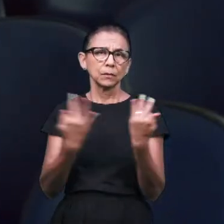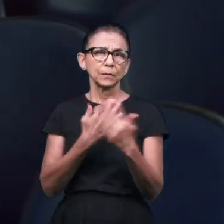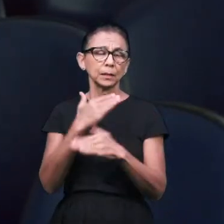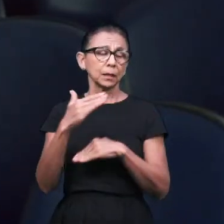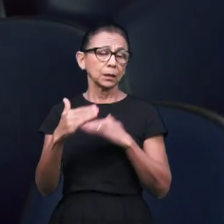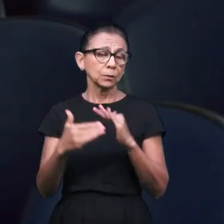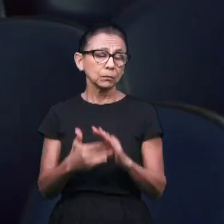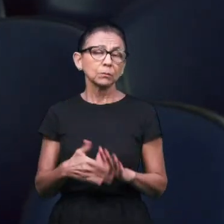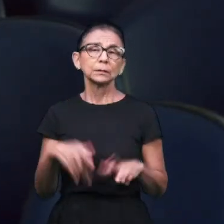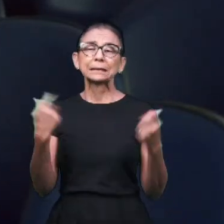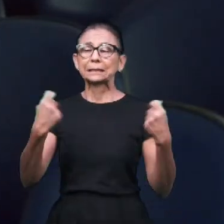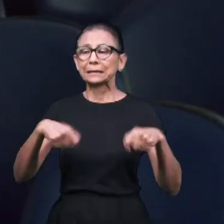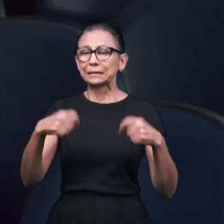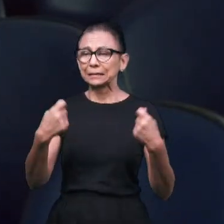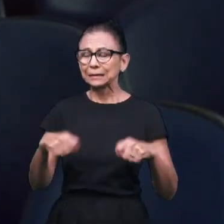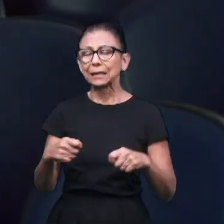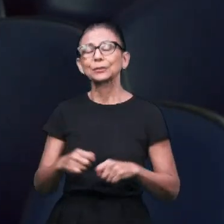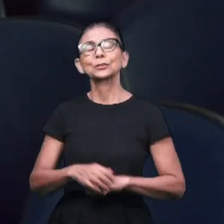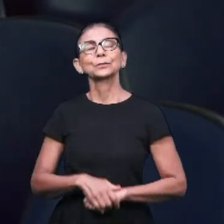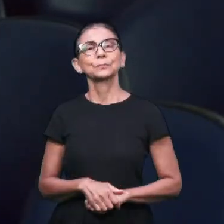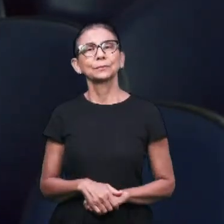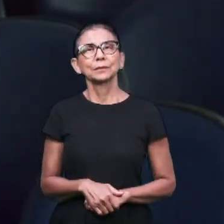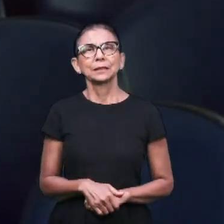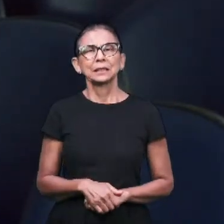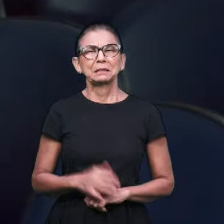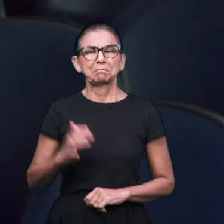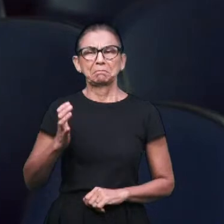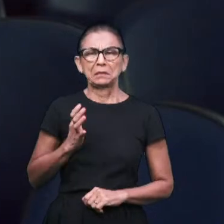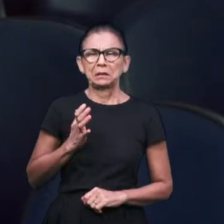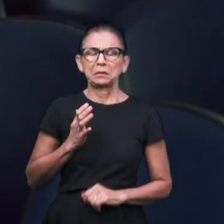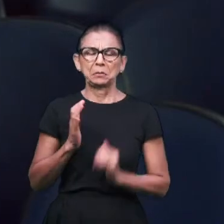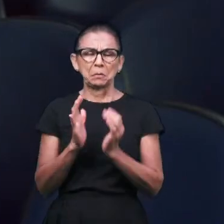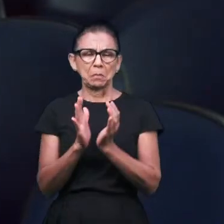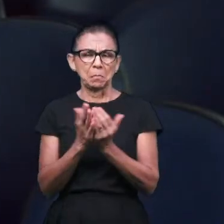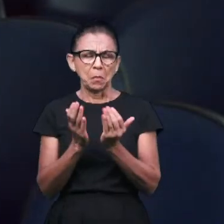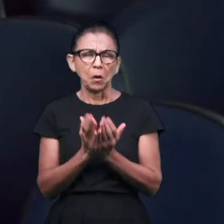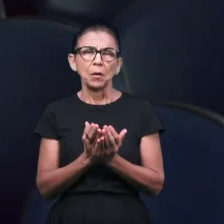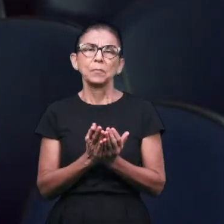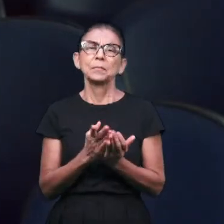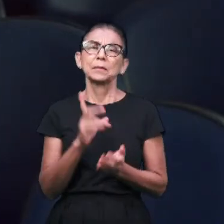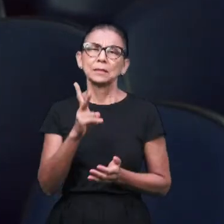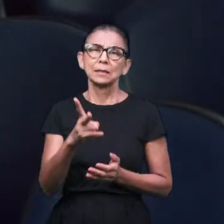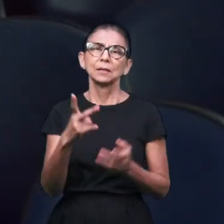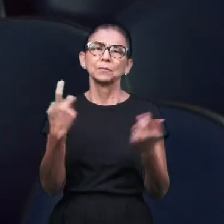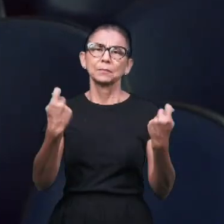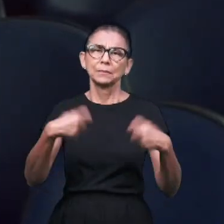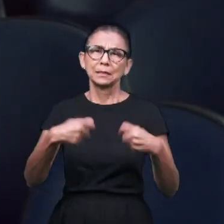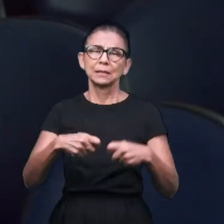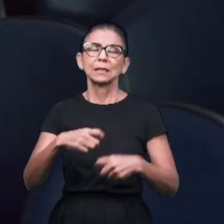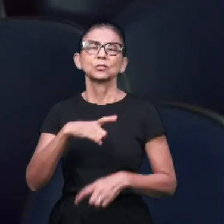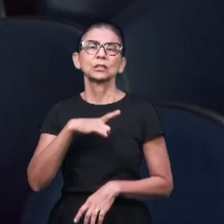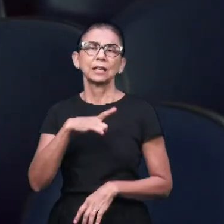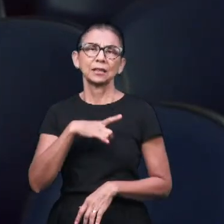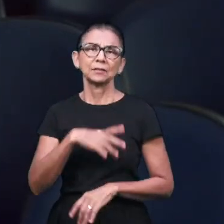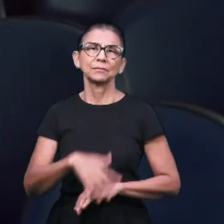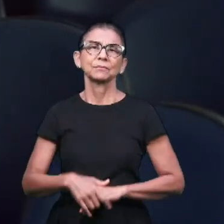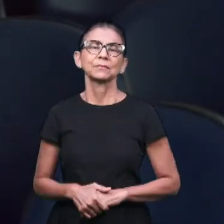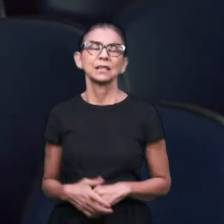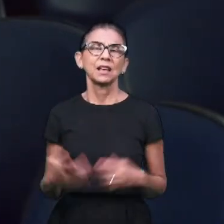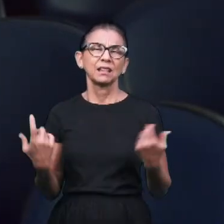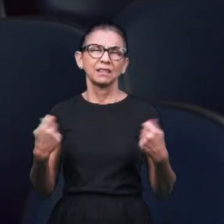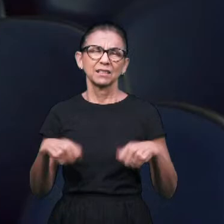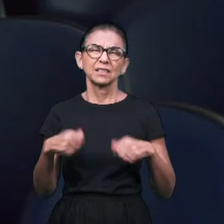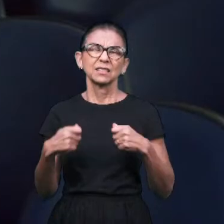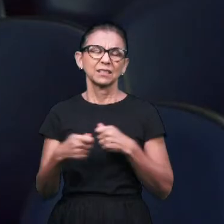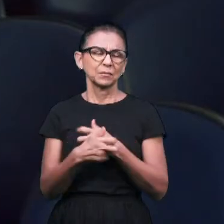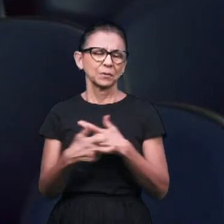né? Mas toda família tem necessidades. Seja rico, seja pobre, seja mais ou menos, tem necessidades. Então, ela soube enfrentar